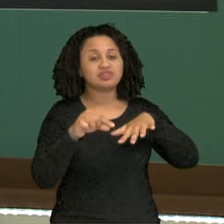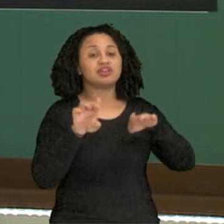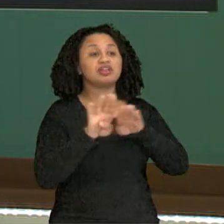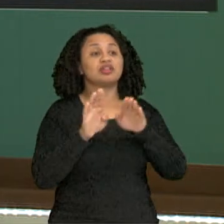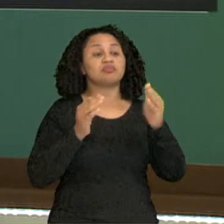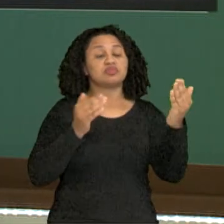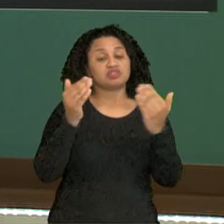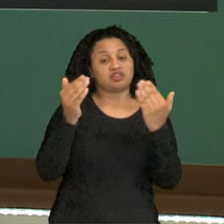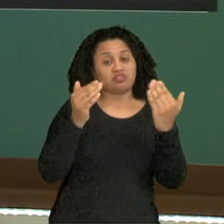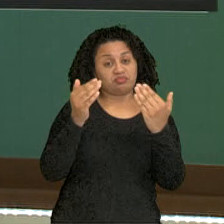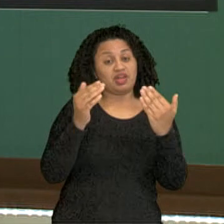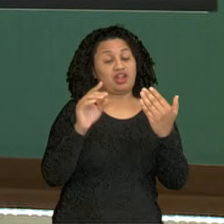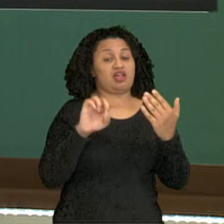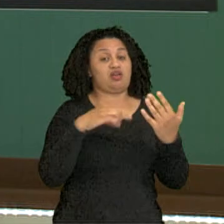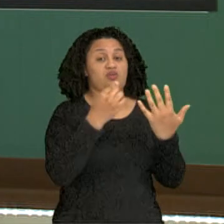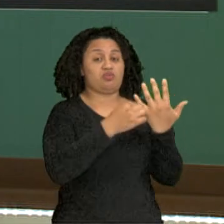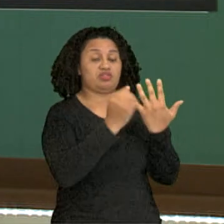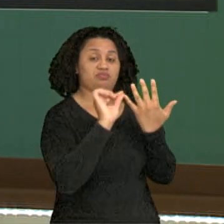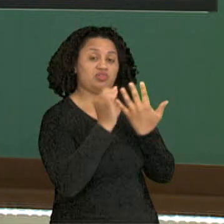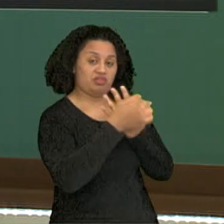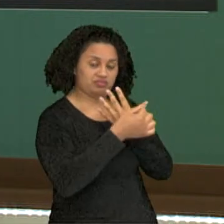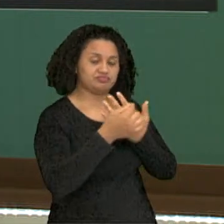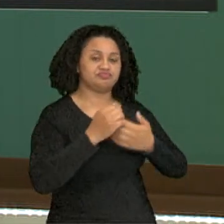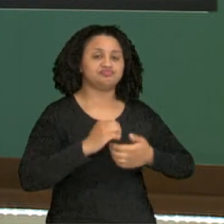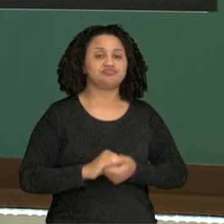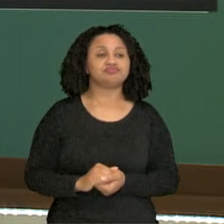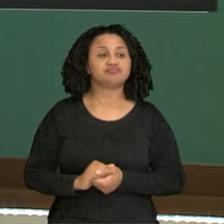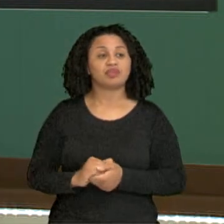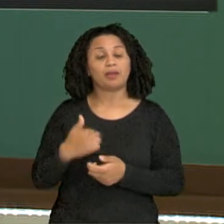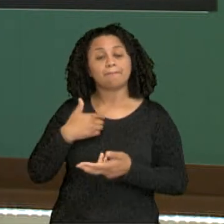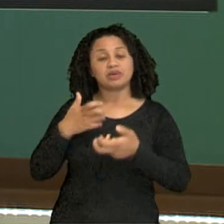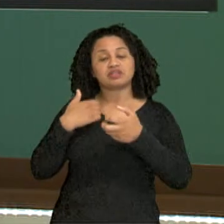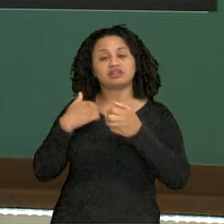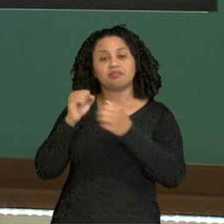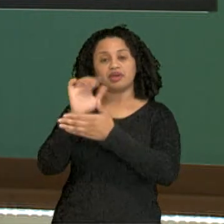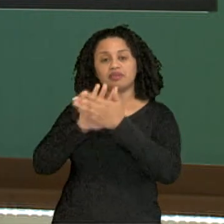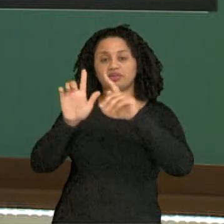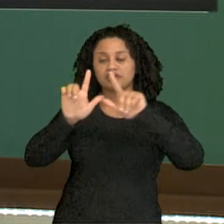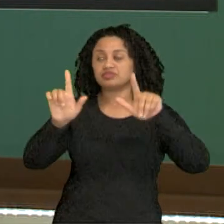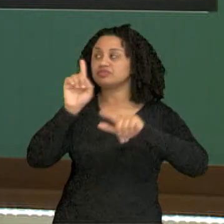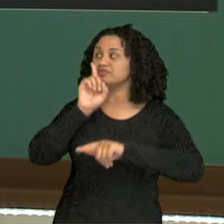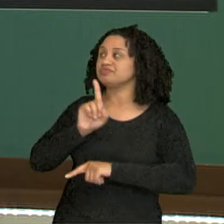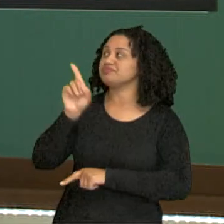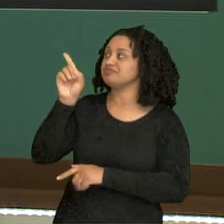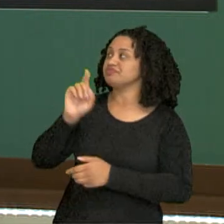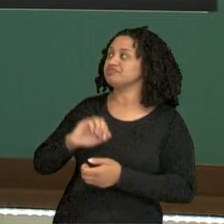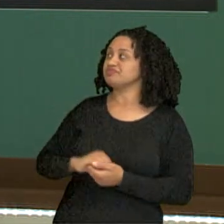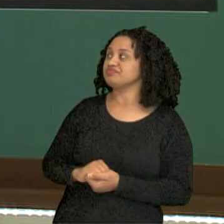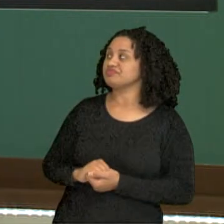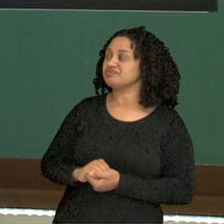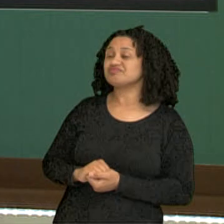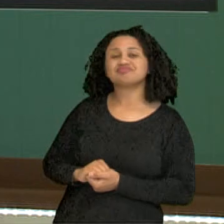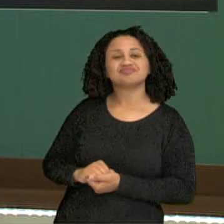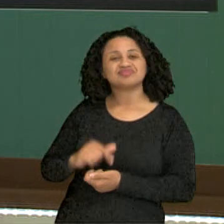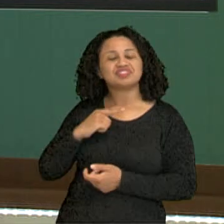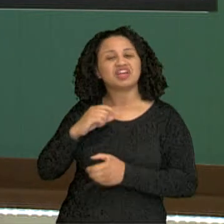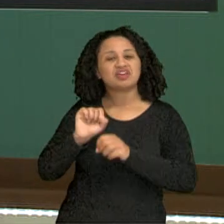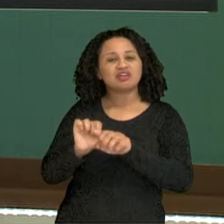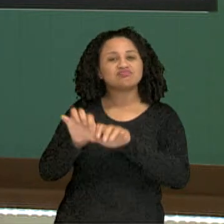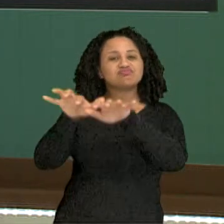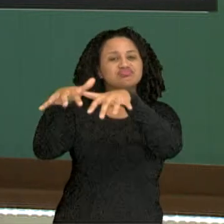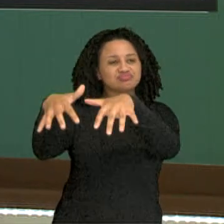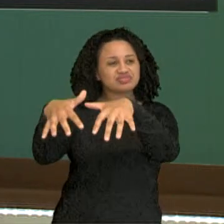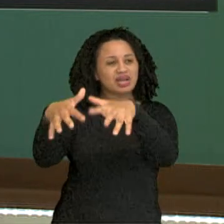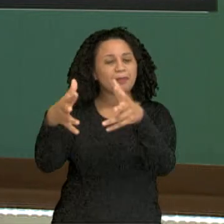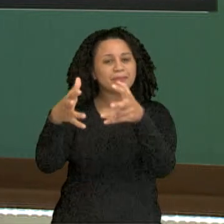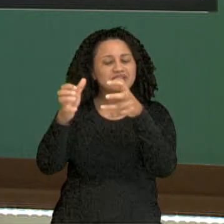comparar com as briófitas que nós vimos anteriormente. Reparem na imagem. Nós temos uma samambaia. Olha o